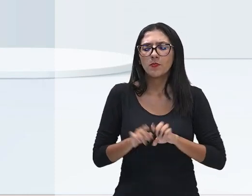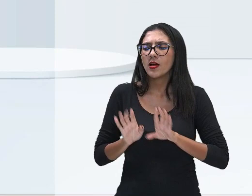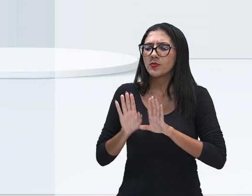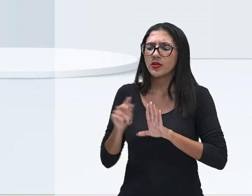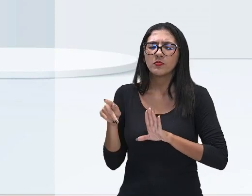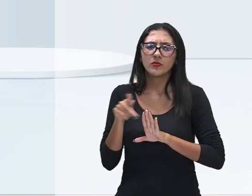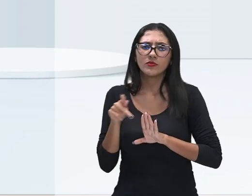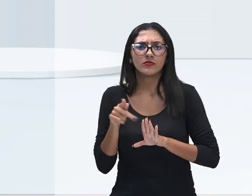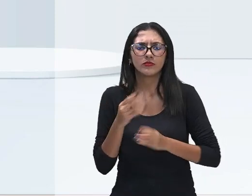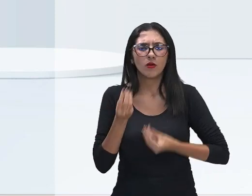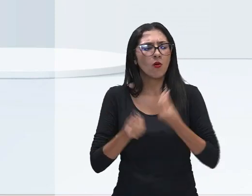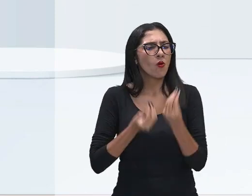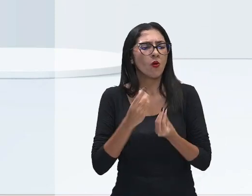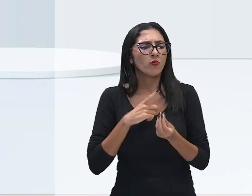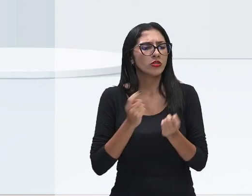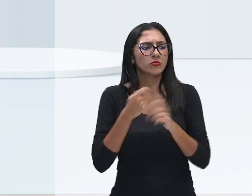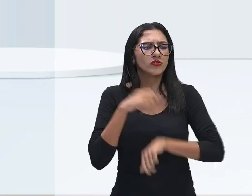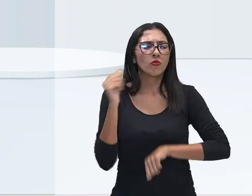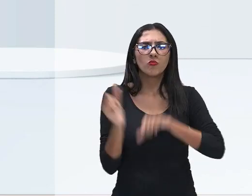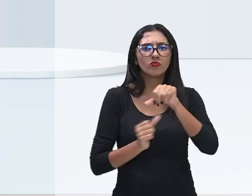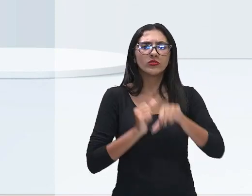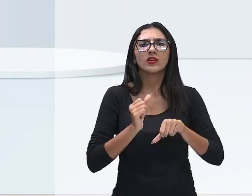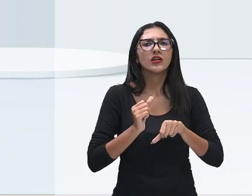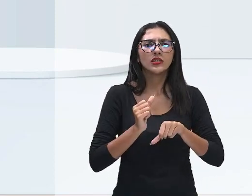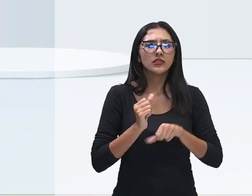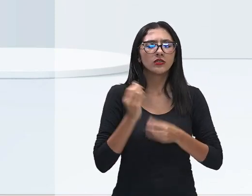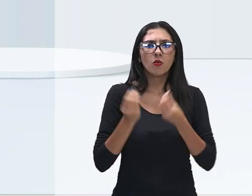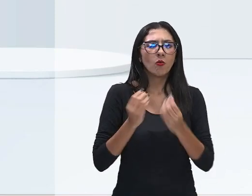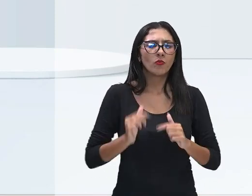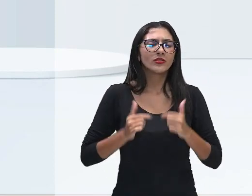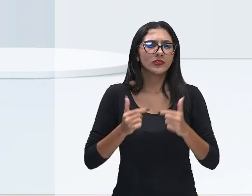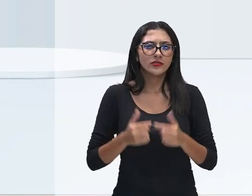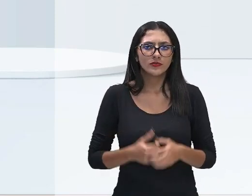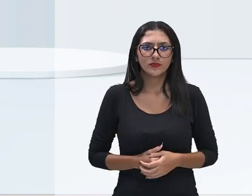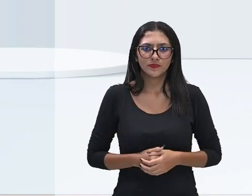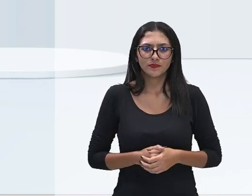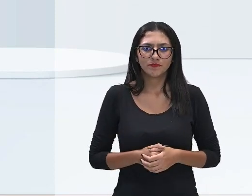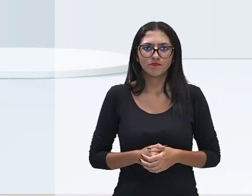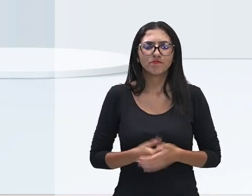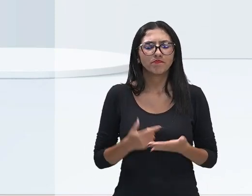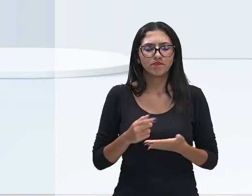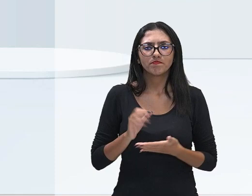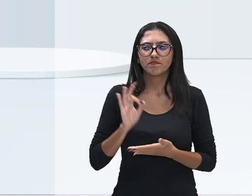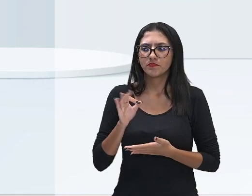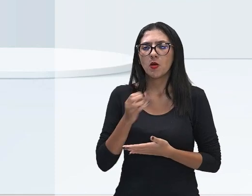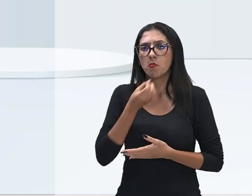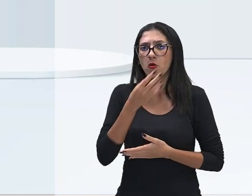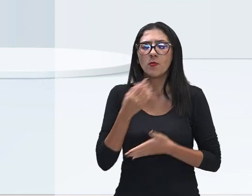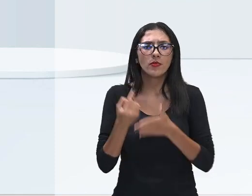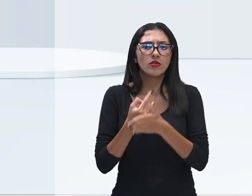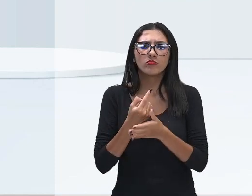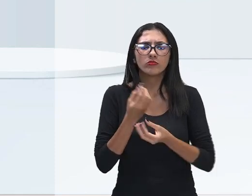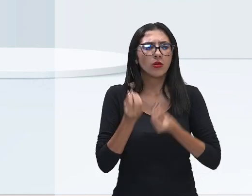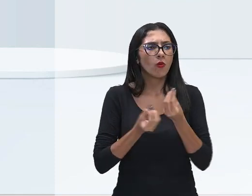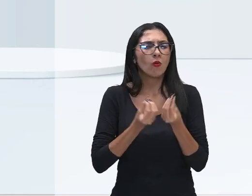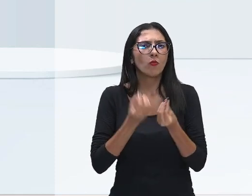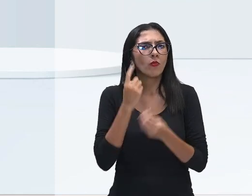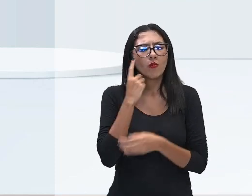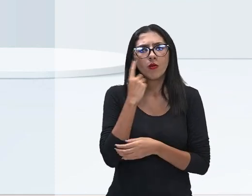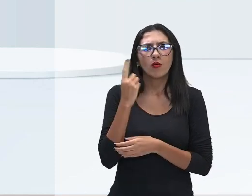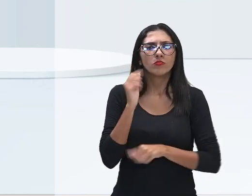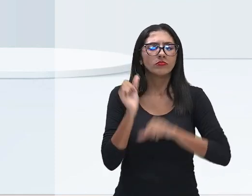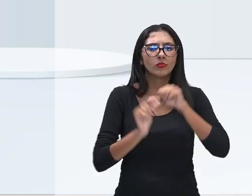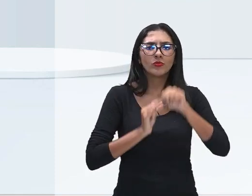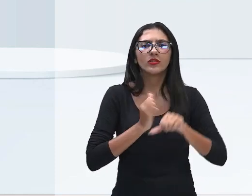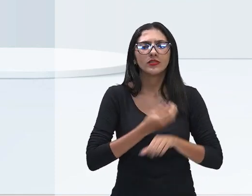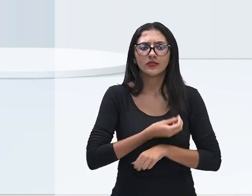podemos lidar com as transformações da vida? Boa pergunta, né? Como a gente pode lidar com as transformações da vida? Porque